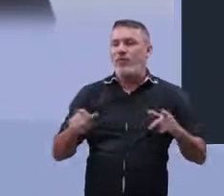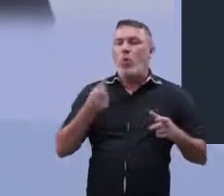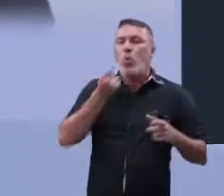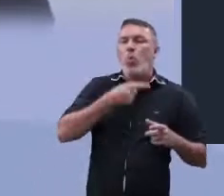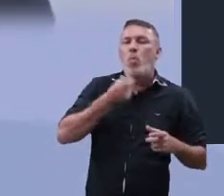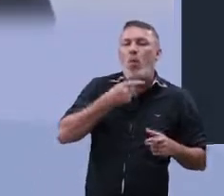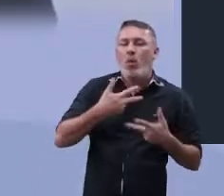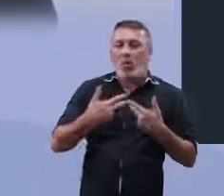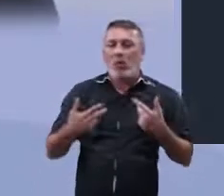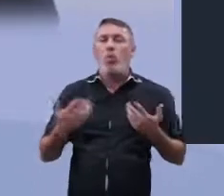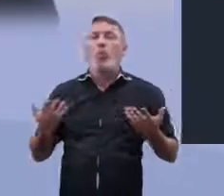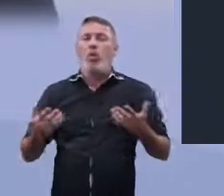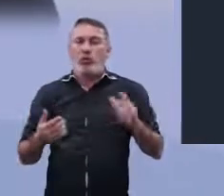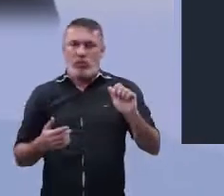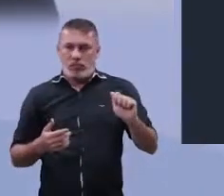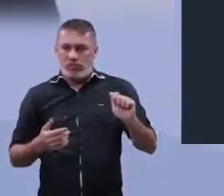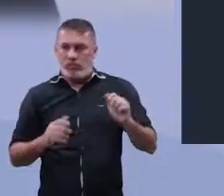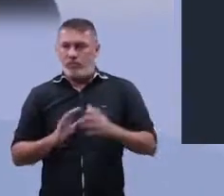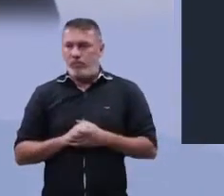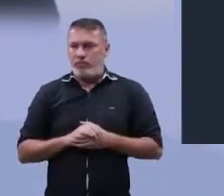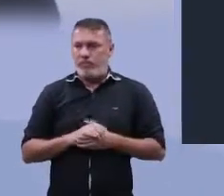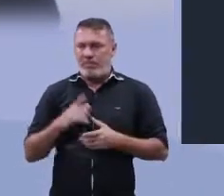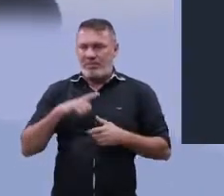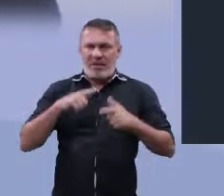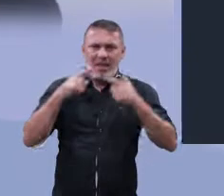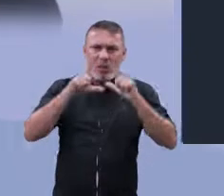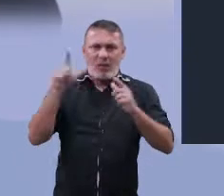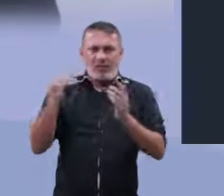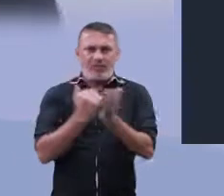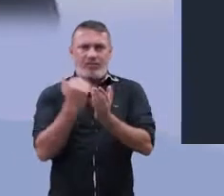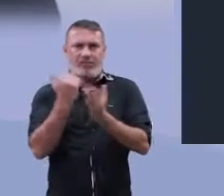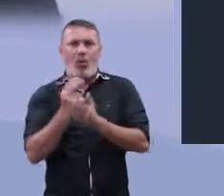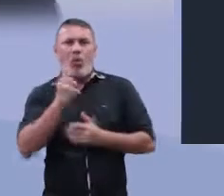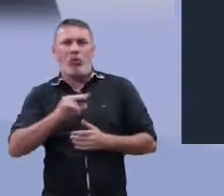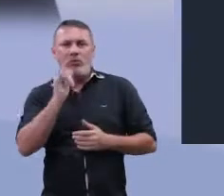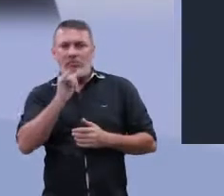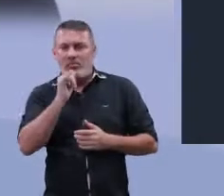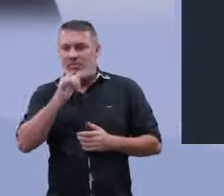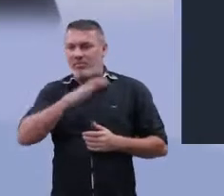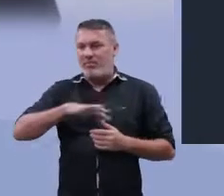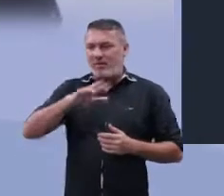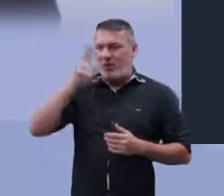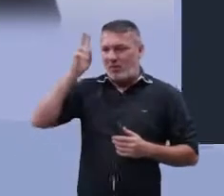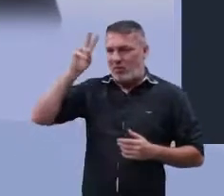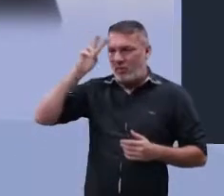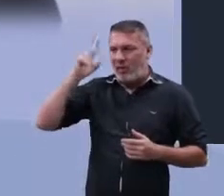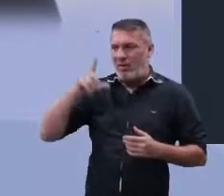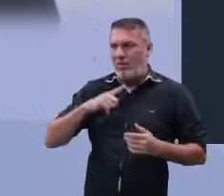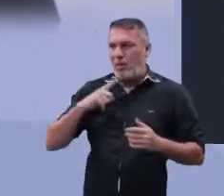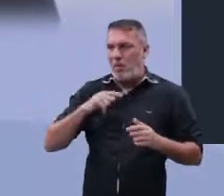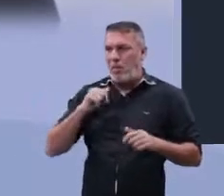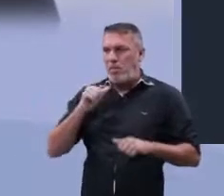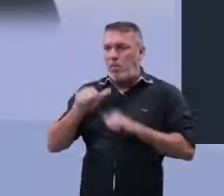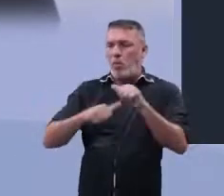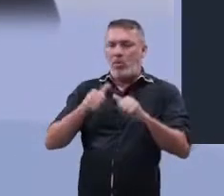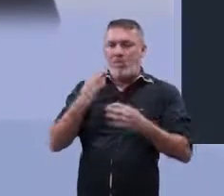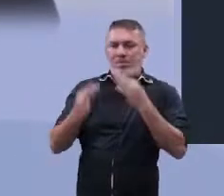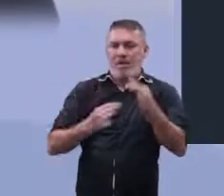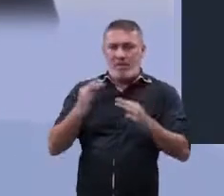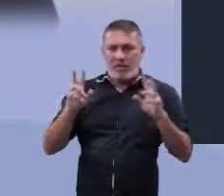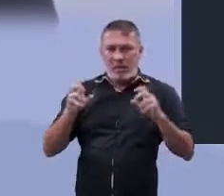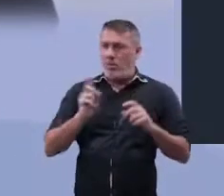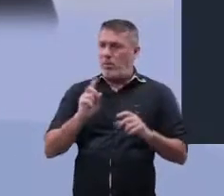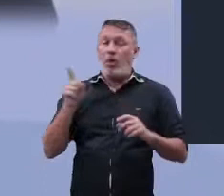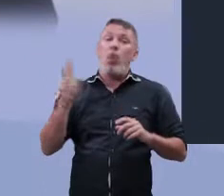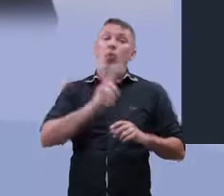da. Letra A. Linguagem rebuscada utilizada pelo narrador do tratamento do assunto? Pelo contrário, o narrador